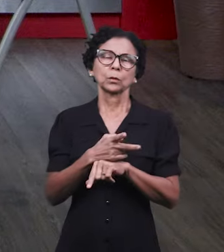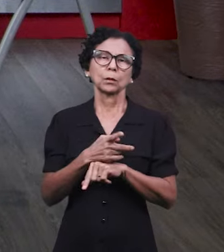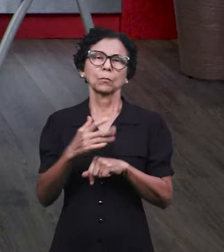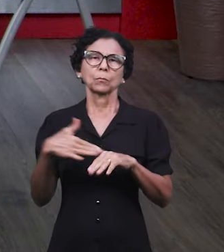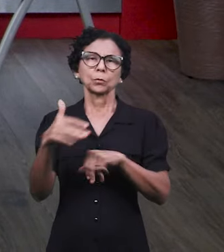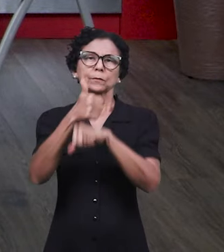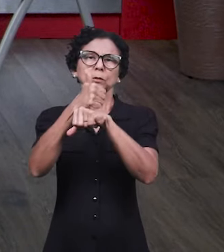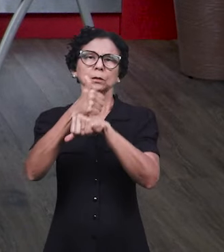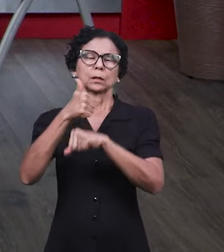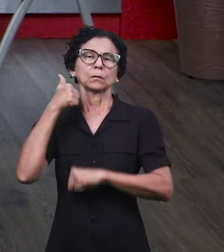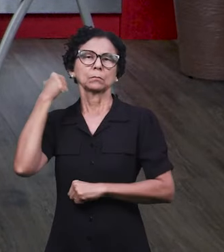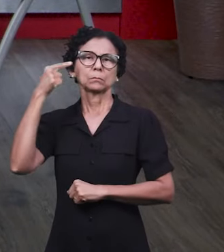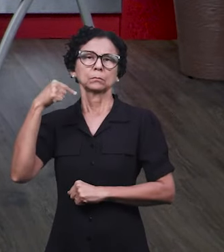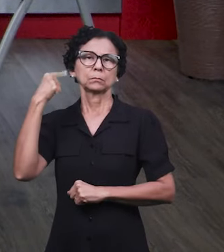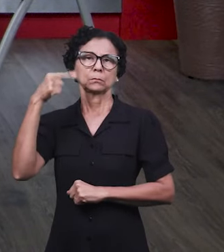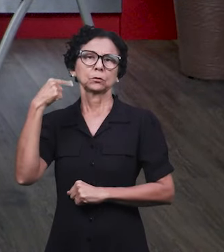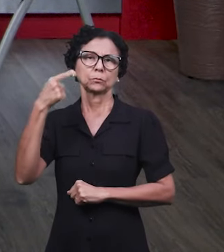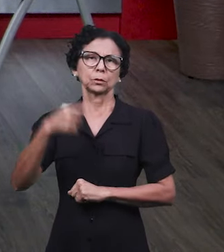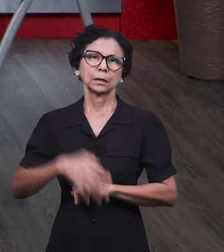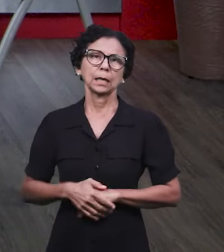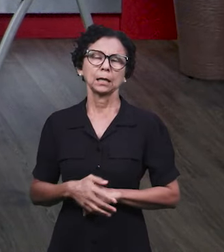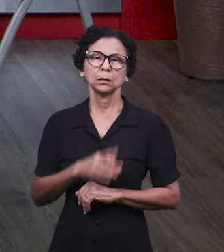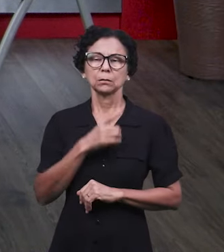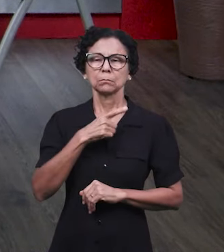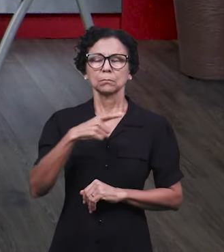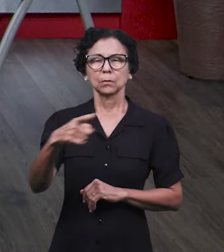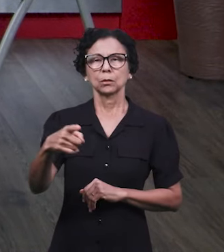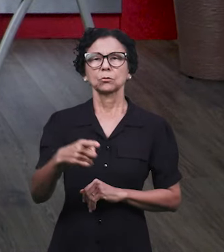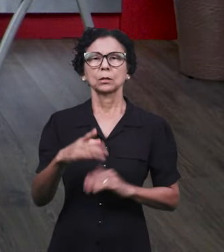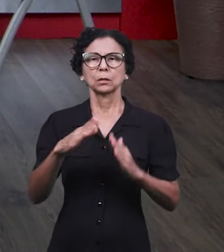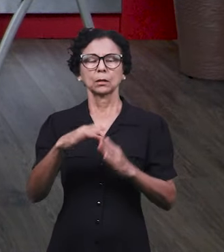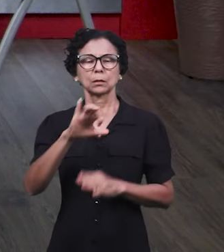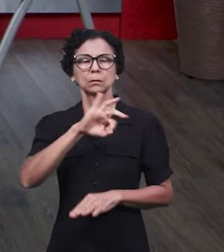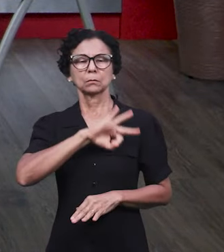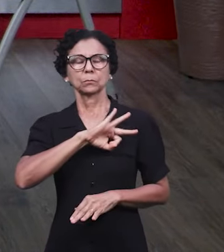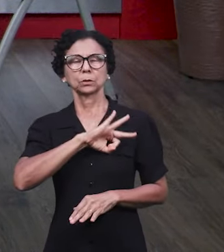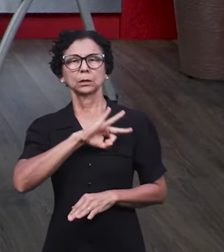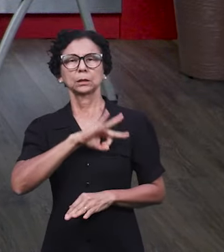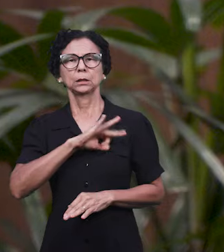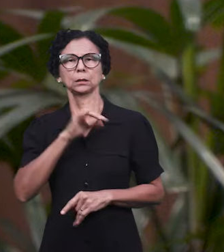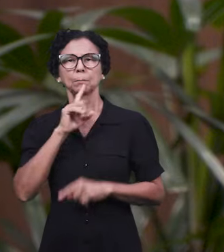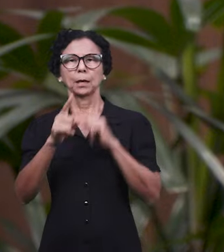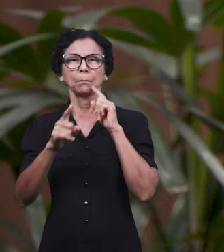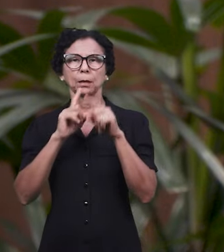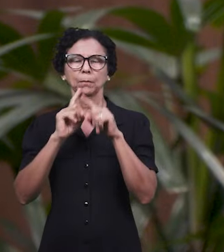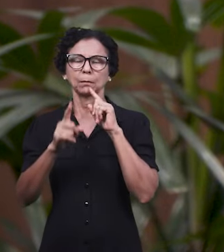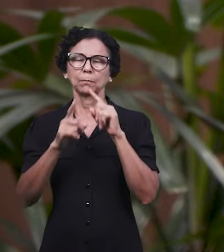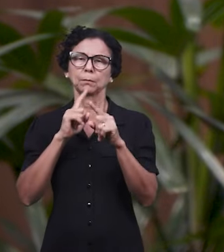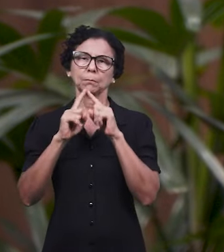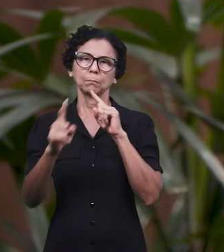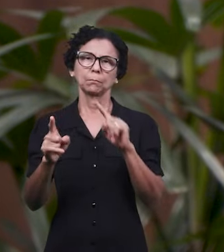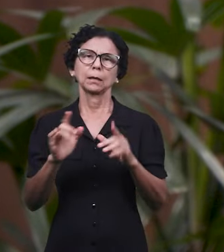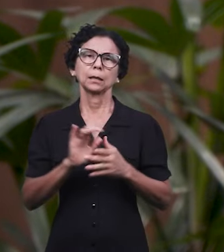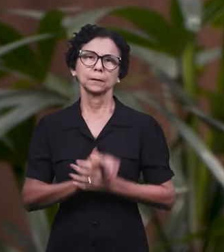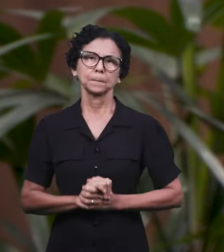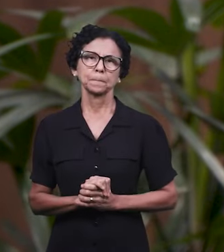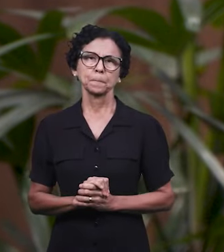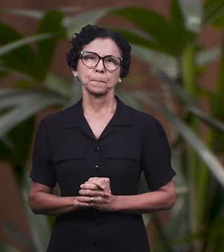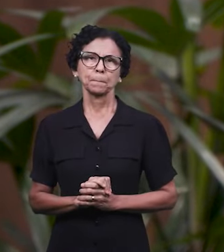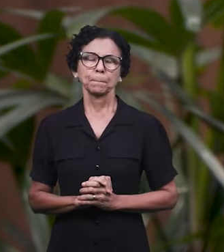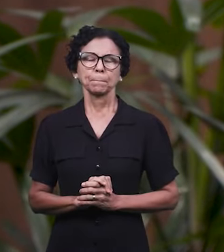ajuizar né uma queixa crime eh essas ações são ações e privadas né ação ação